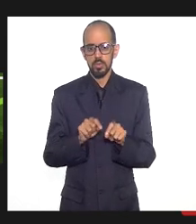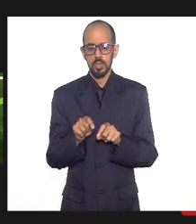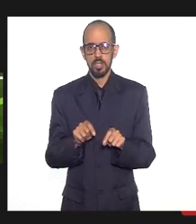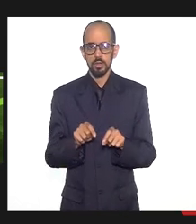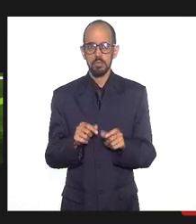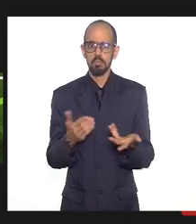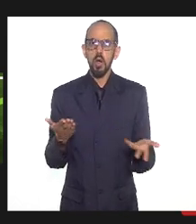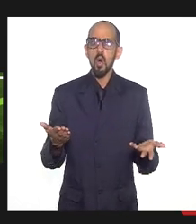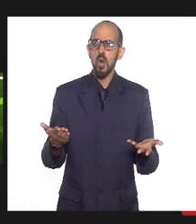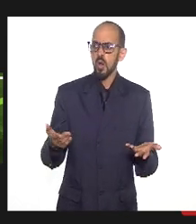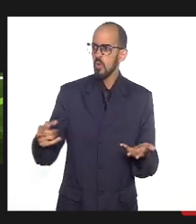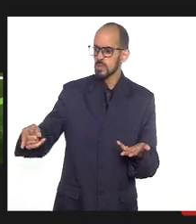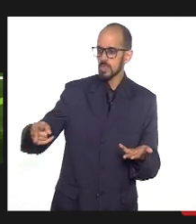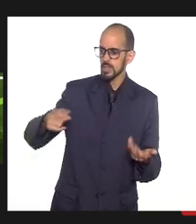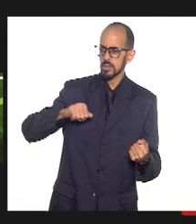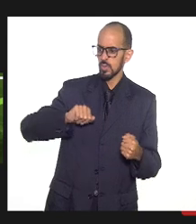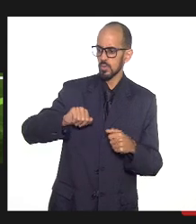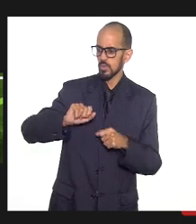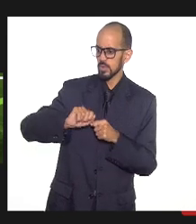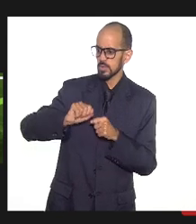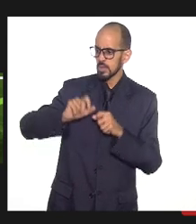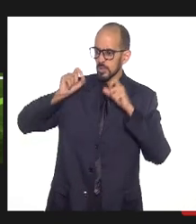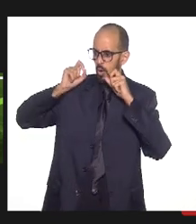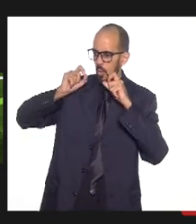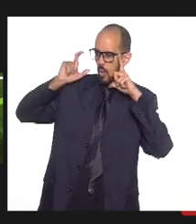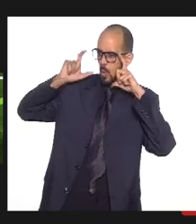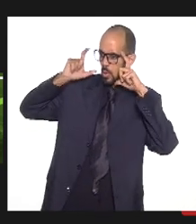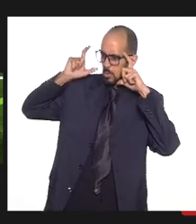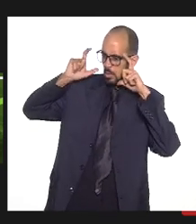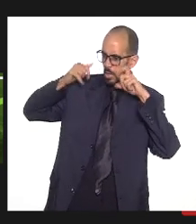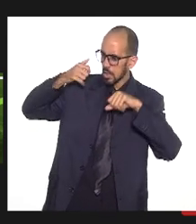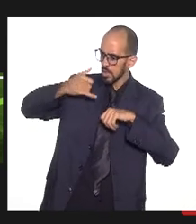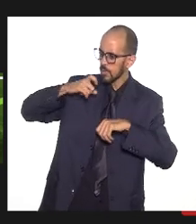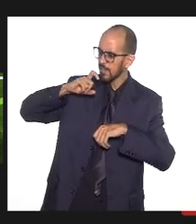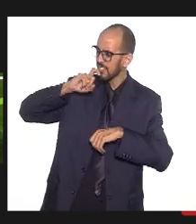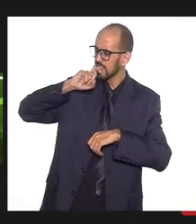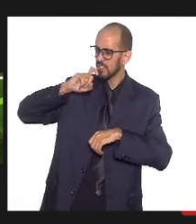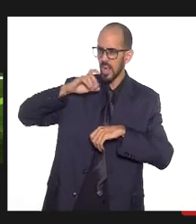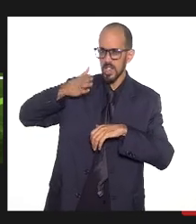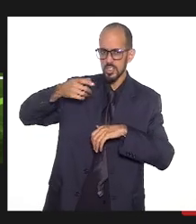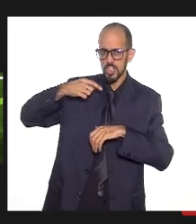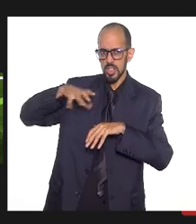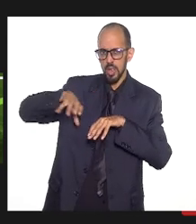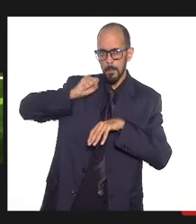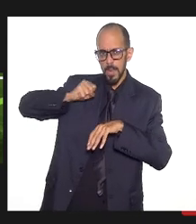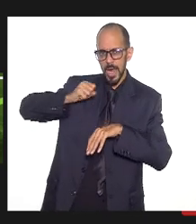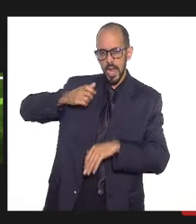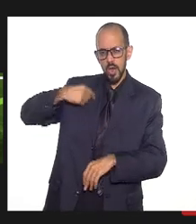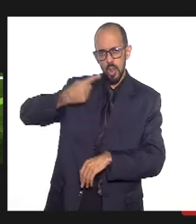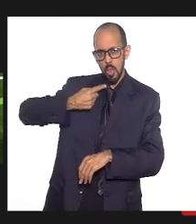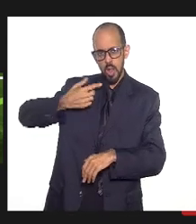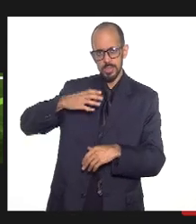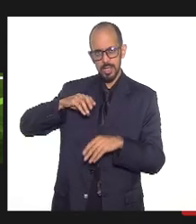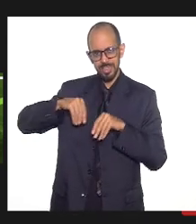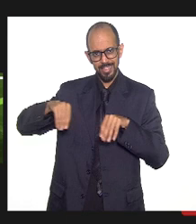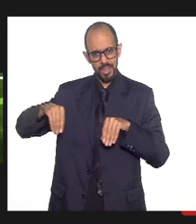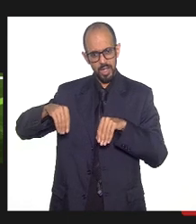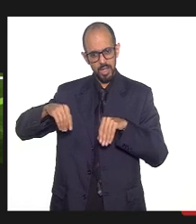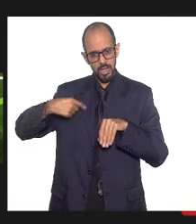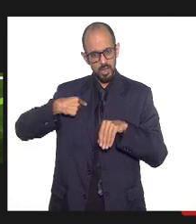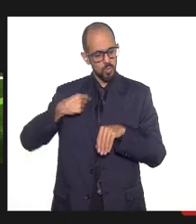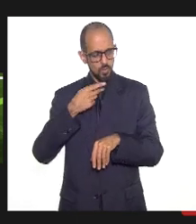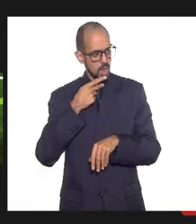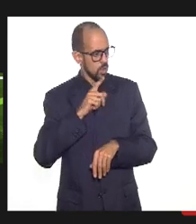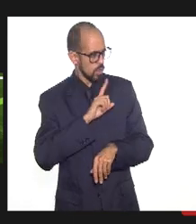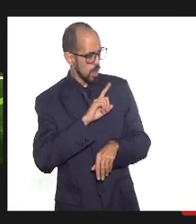Pô, vocês estão querendo, estão tudo de olho grande, vocês estão tomando a terra da gente. Aí eu falo, pô, mas